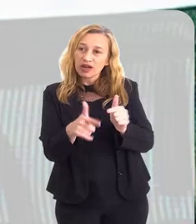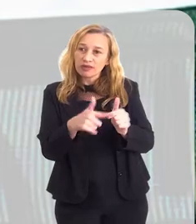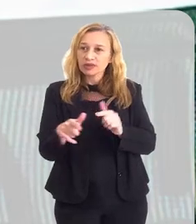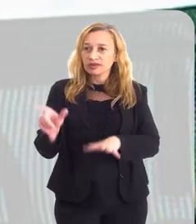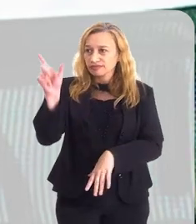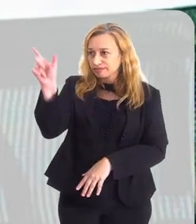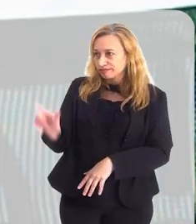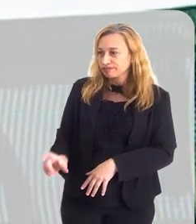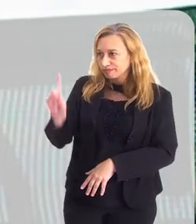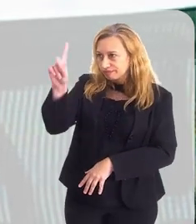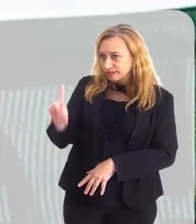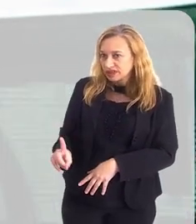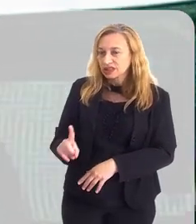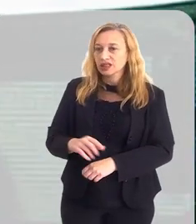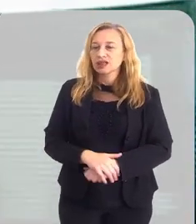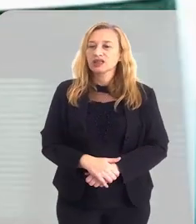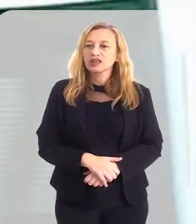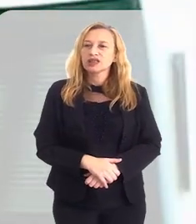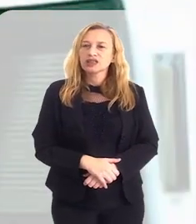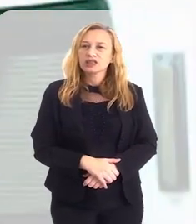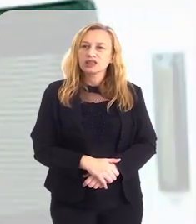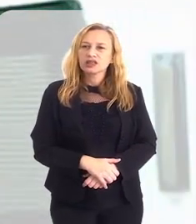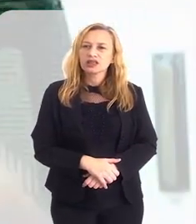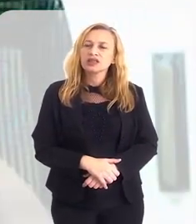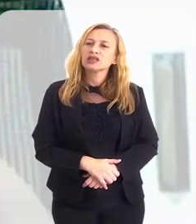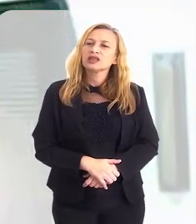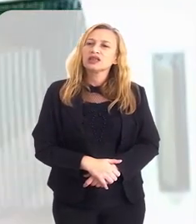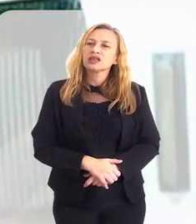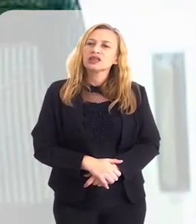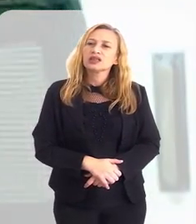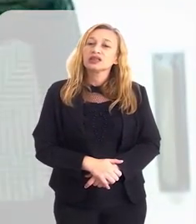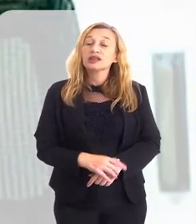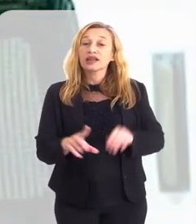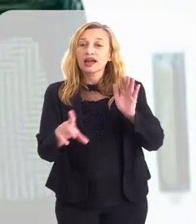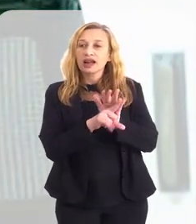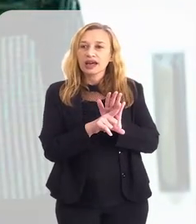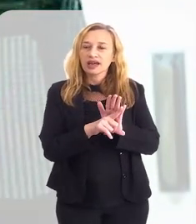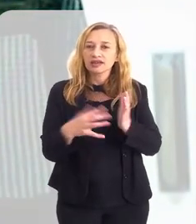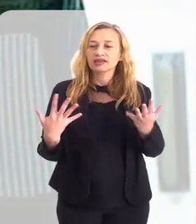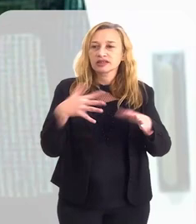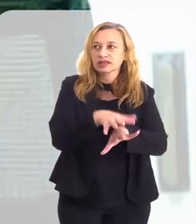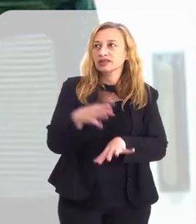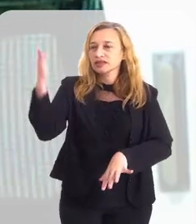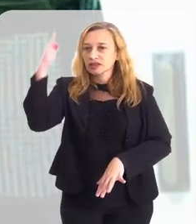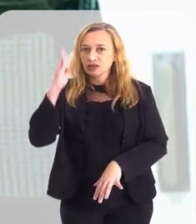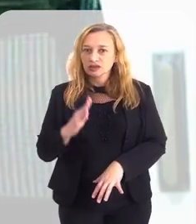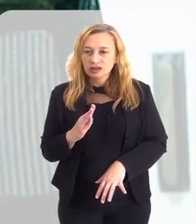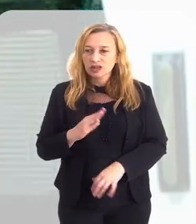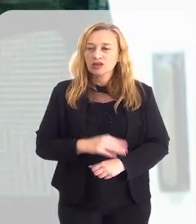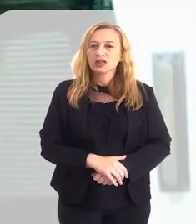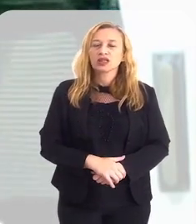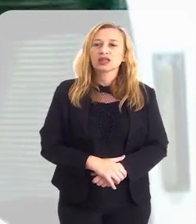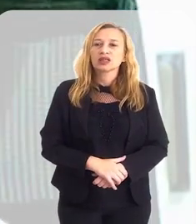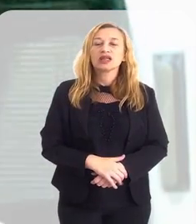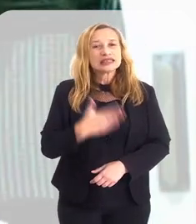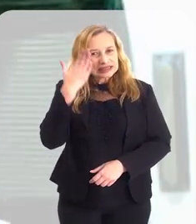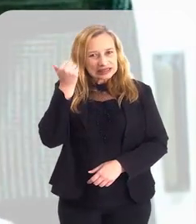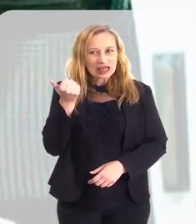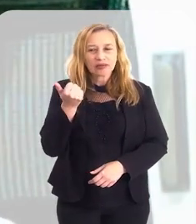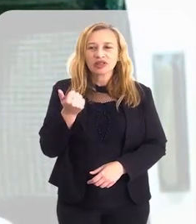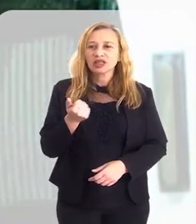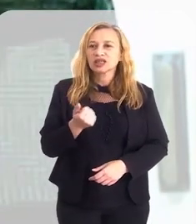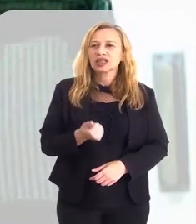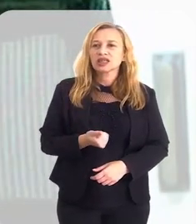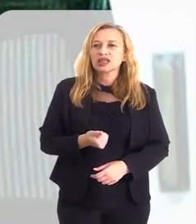relação a pessoas com deficiência estão, né, tá prevista a sanção, né, na Lei Brasileira de Inclusão. A